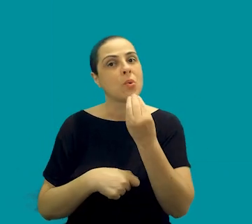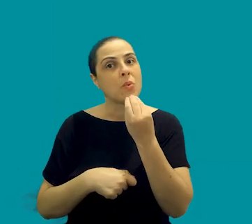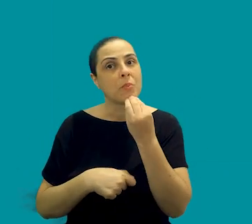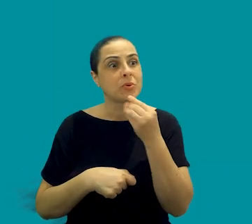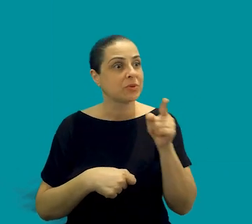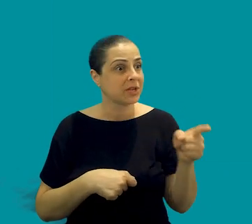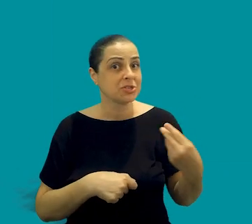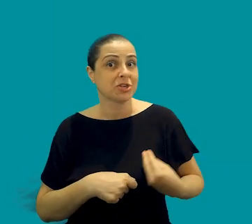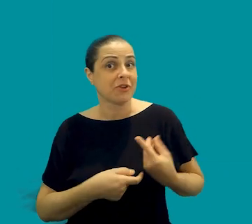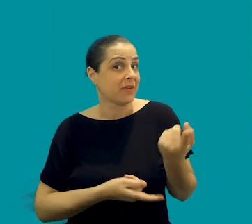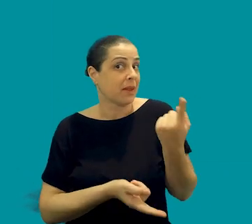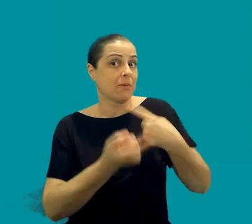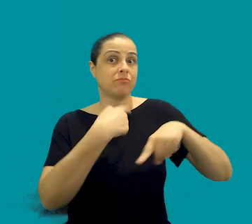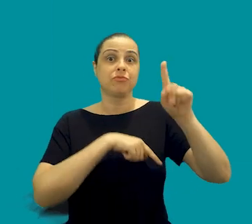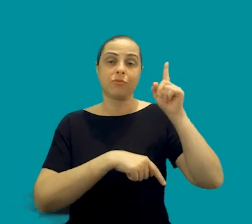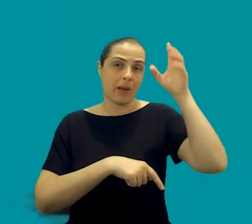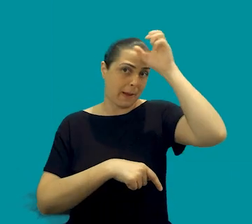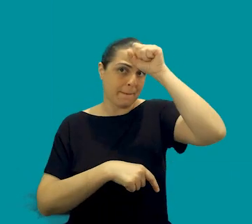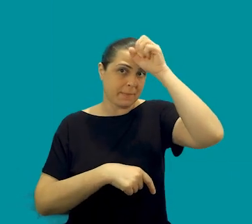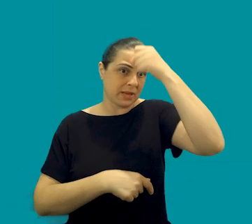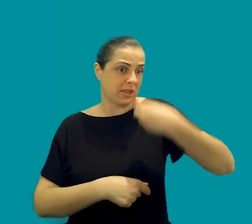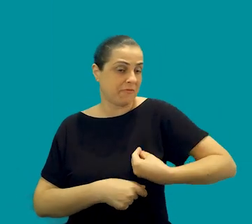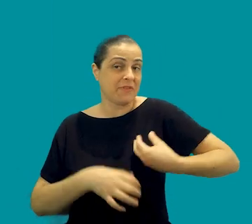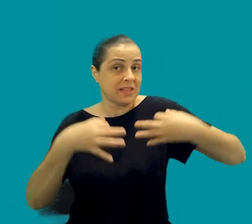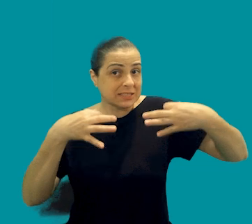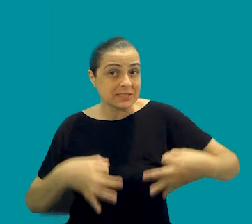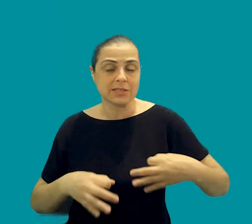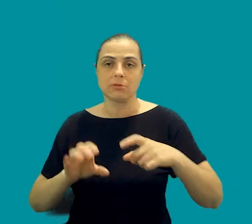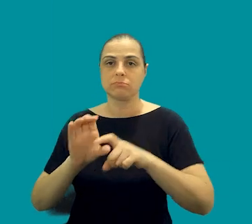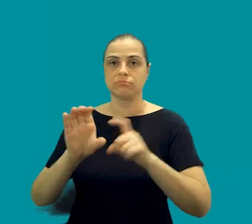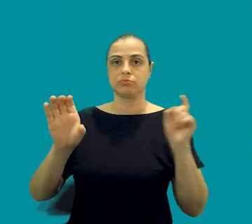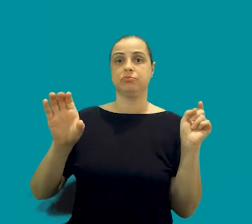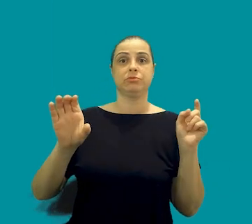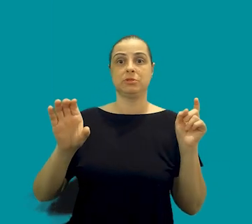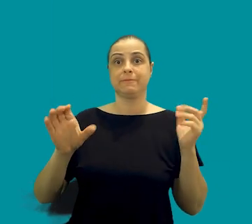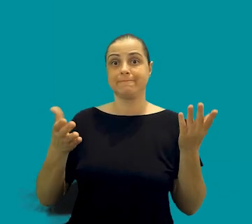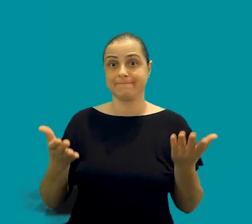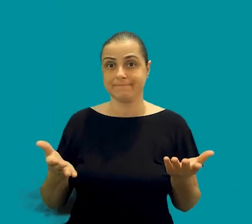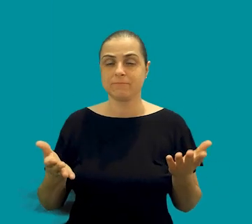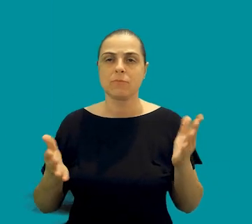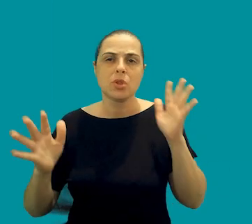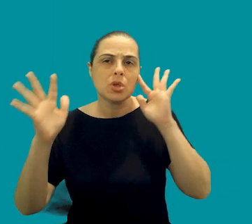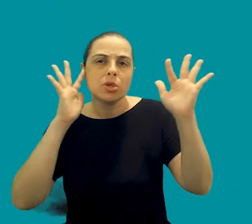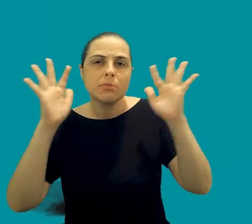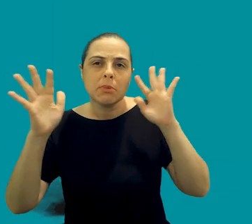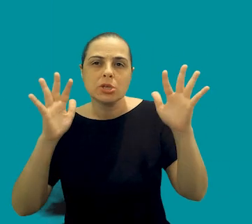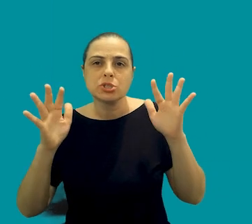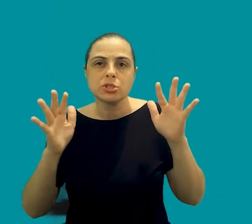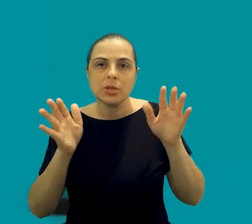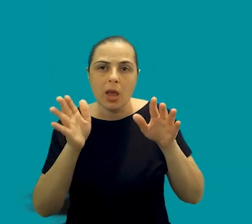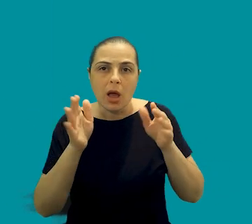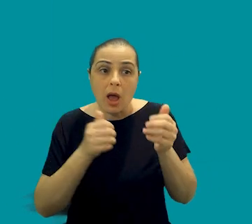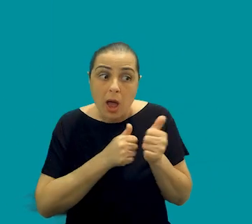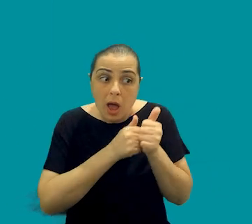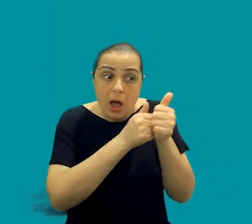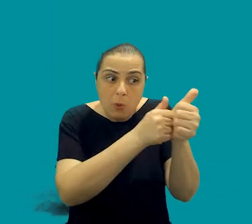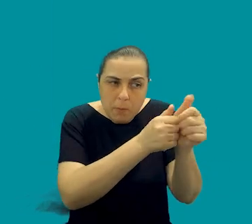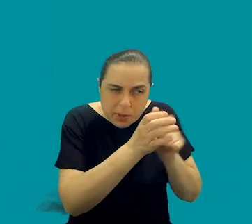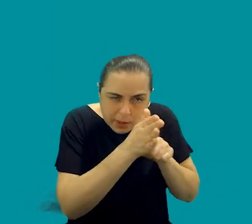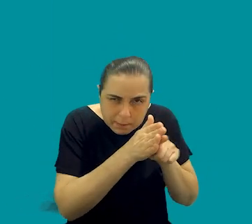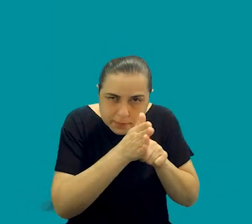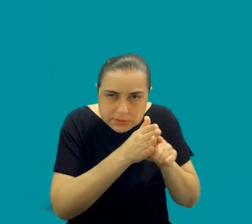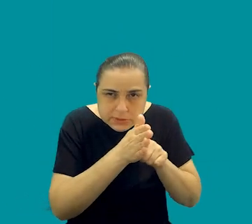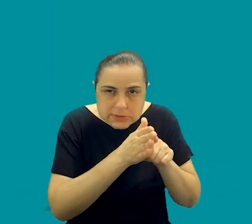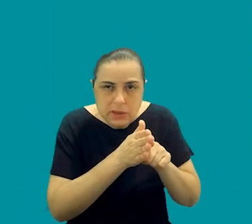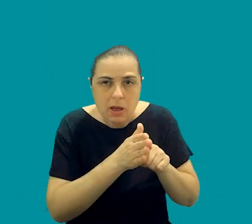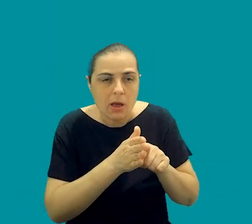trazem possibilidades emancipatórias, assim. E eu tenho certeza que se a gente fizer um acompanhamento longitudinal daqui a 5, 10, 15 anos, onde que esses jovens